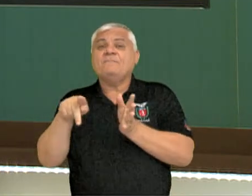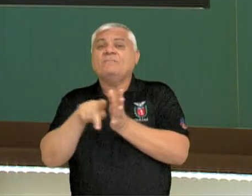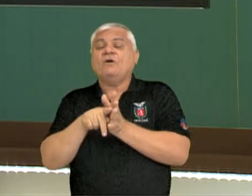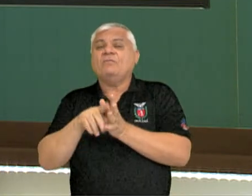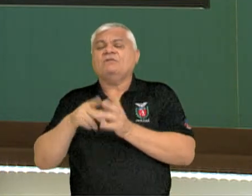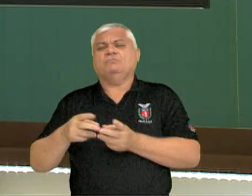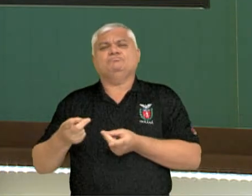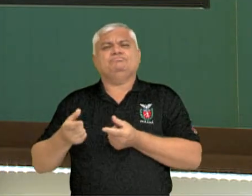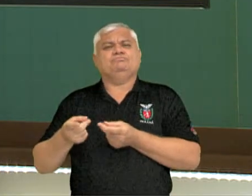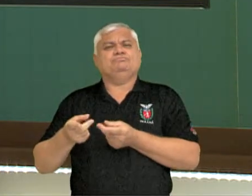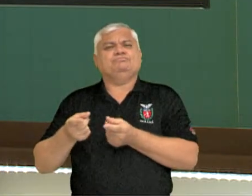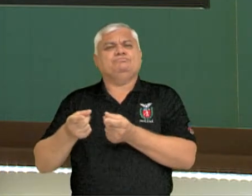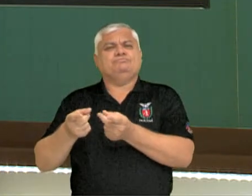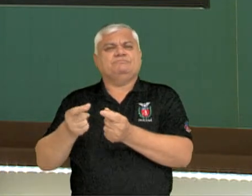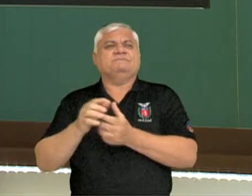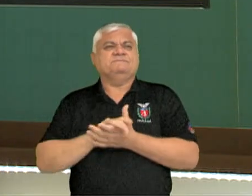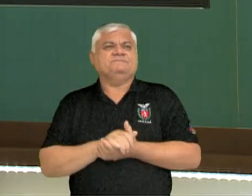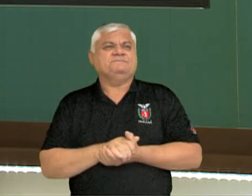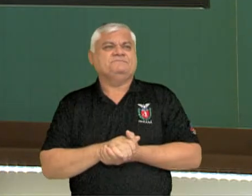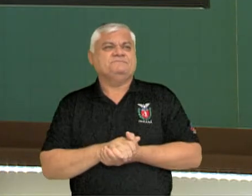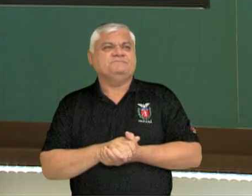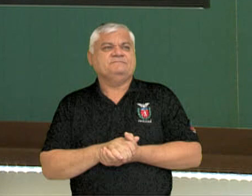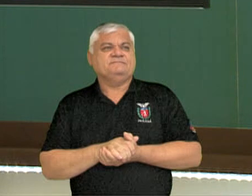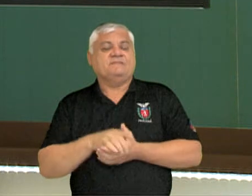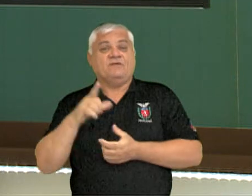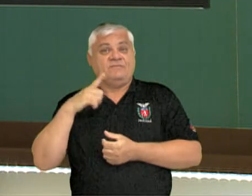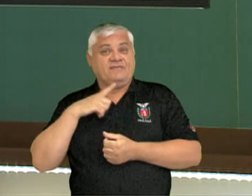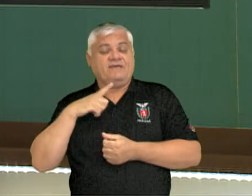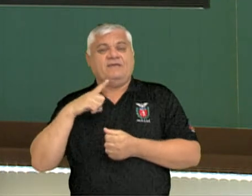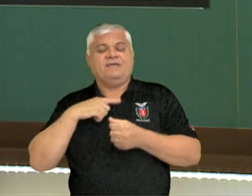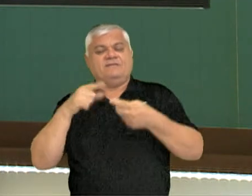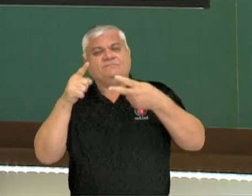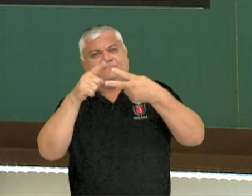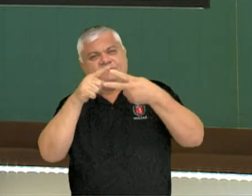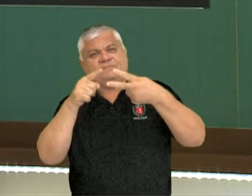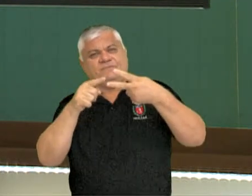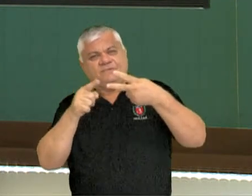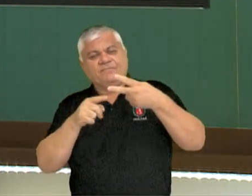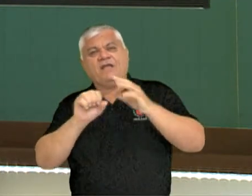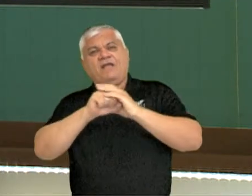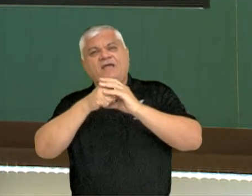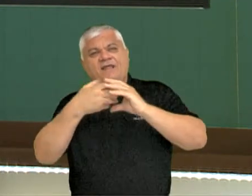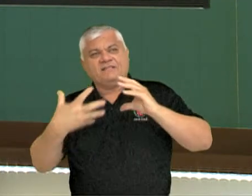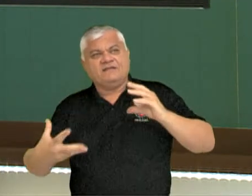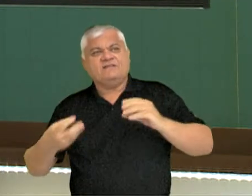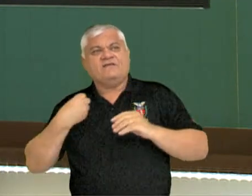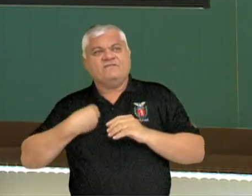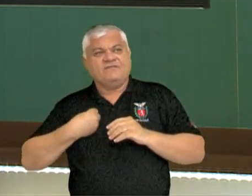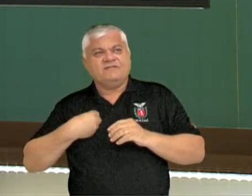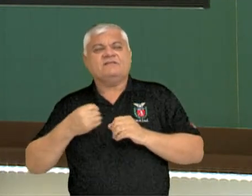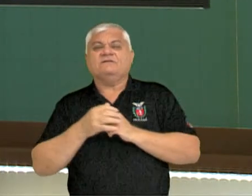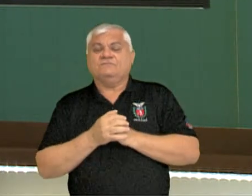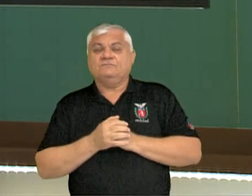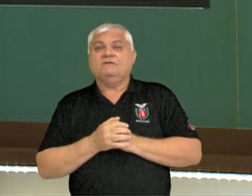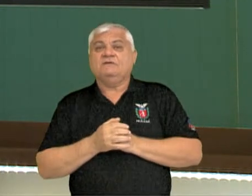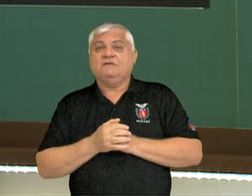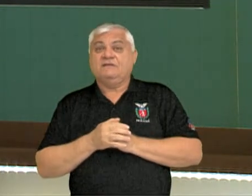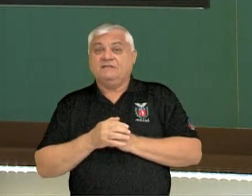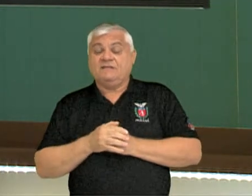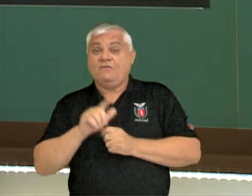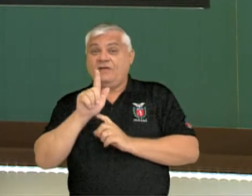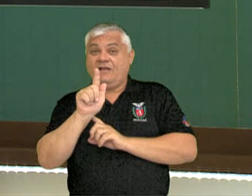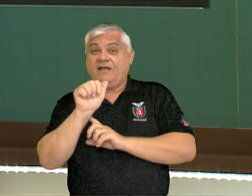mais duradoura. Então, a gente tem aqui isso como característica do ciclo de vida, gametófito, geração